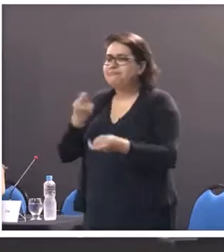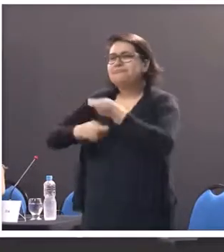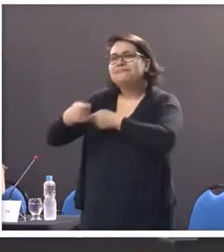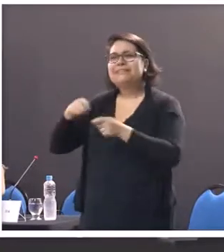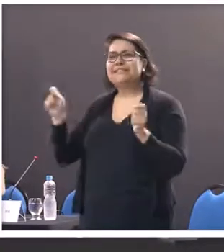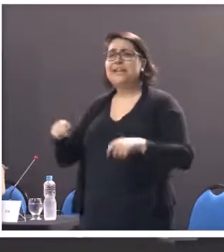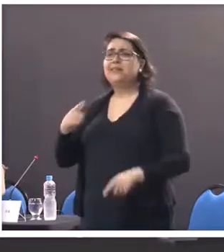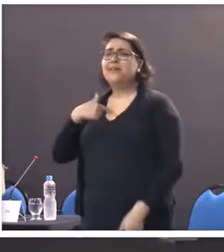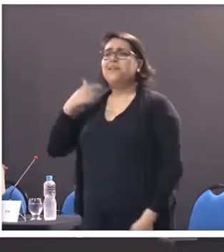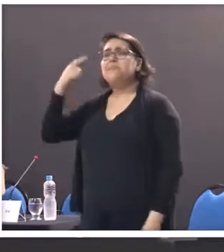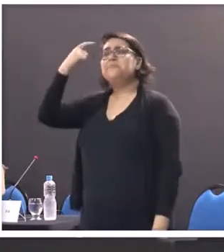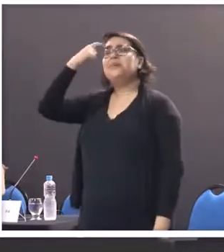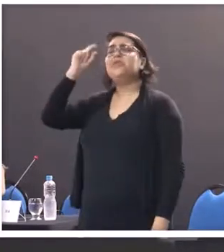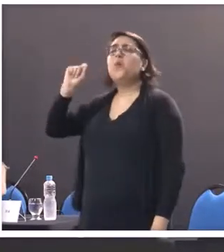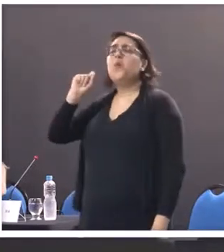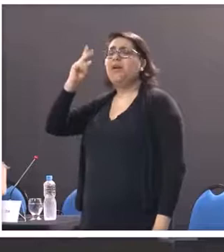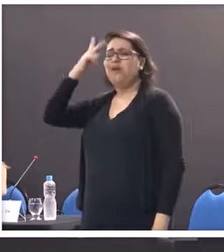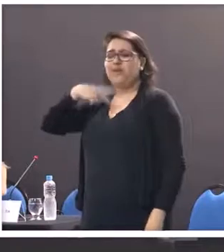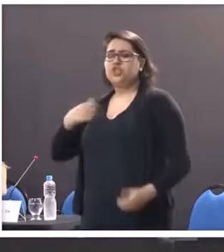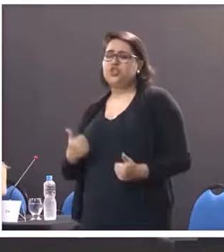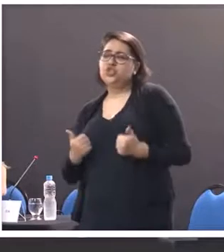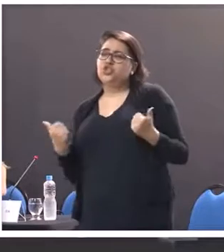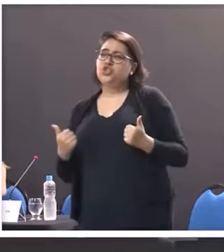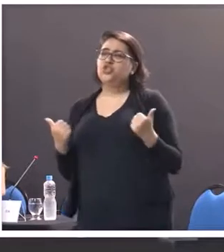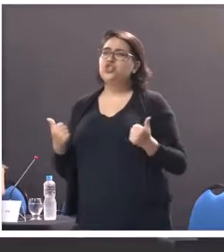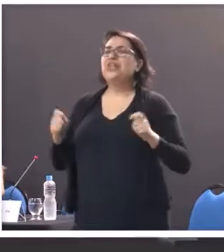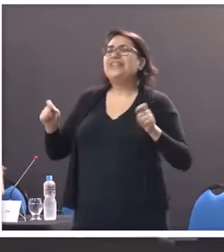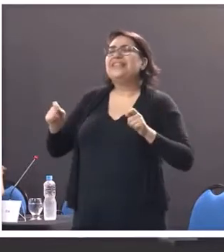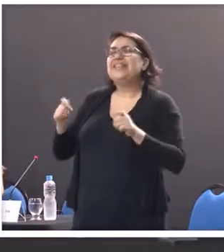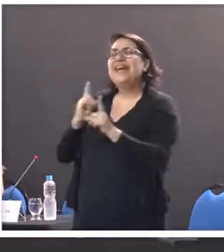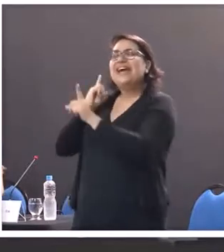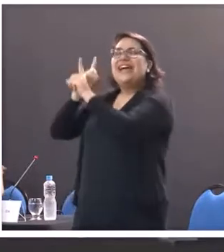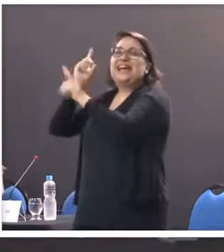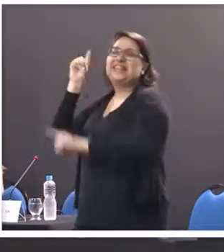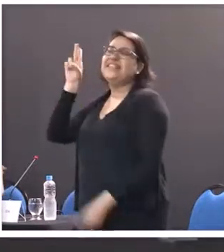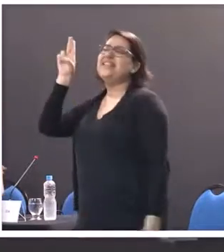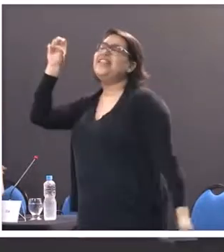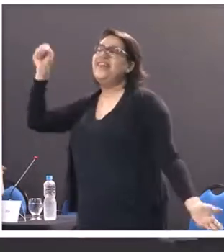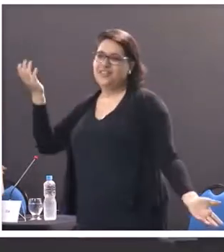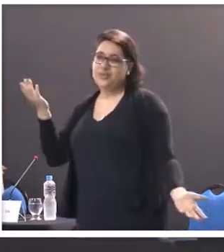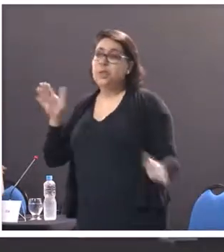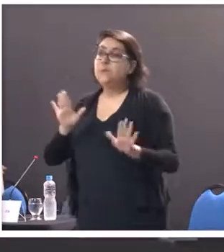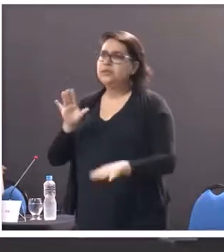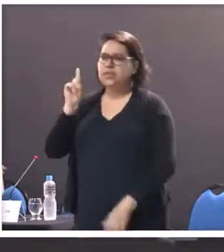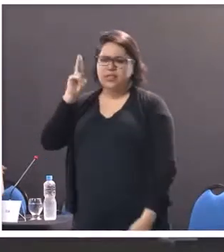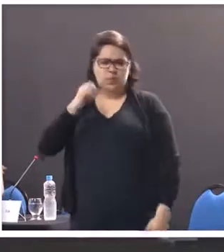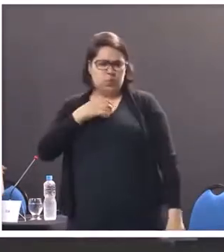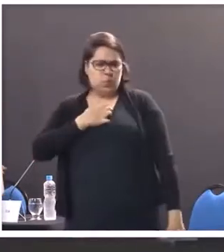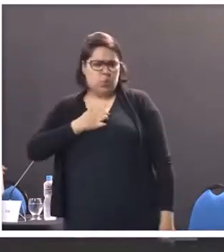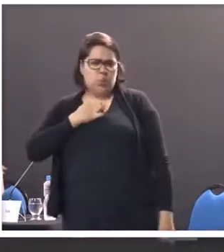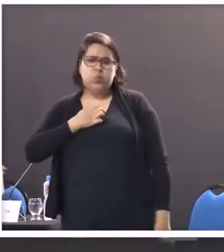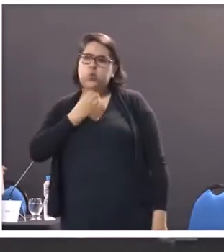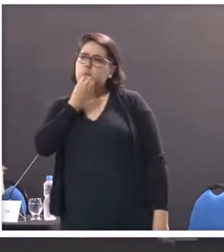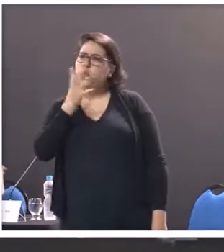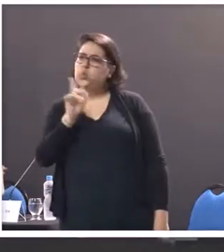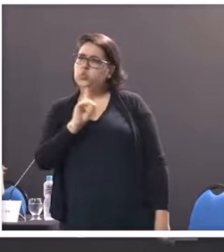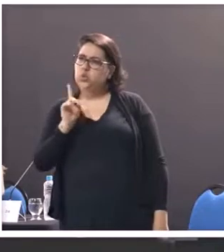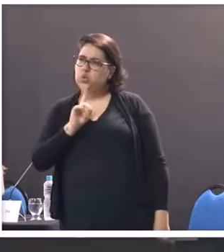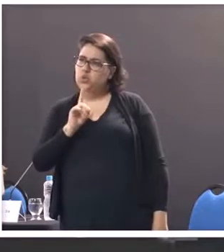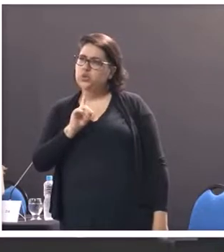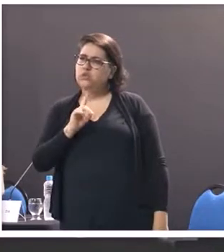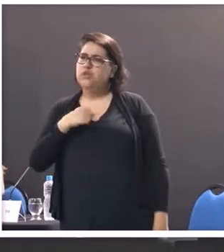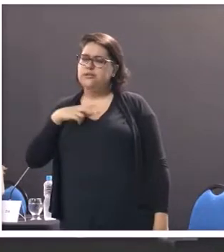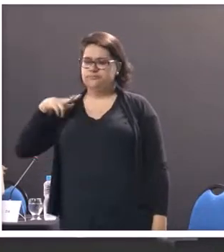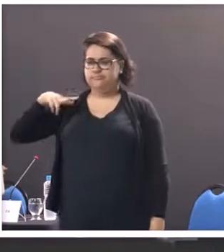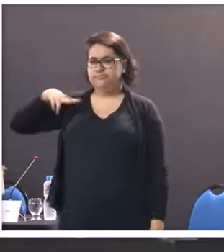Então eles se acharam nesse direito de chegar até onde Deus estava. Só que Deus se aborrece com isso, desce